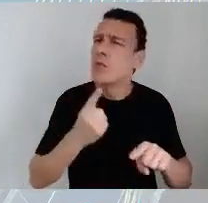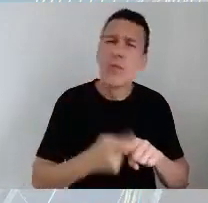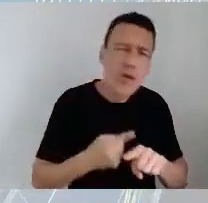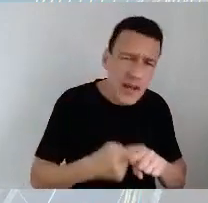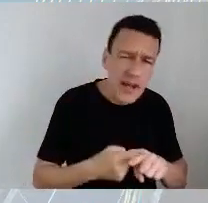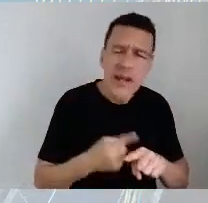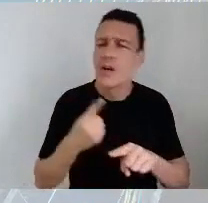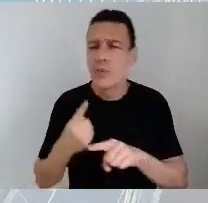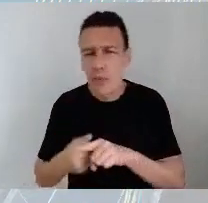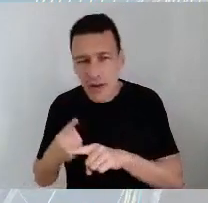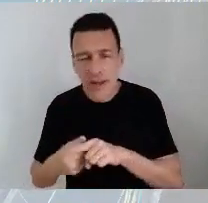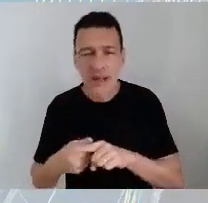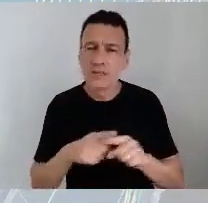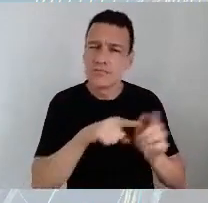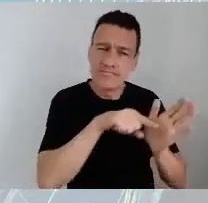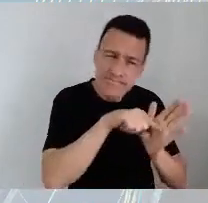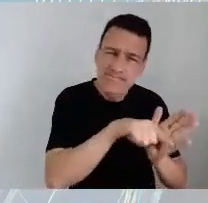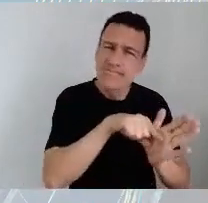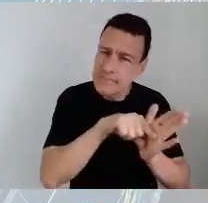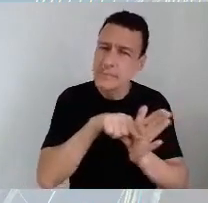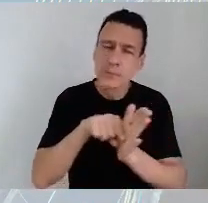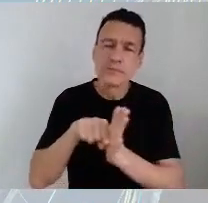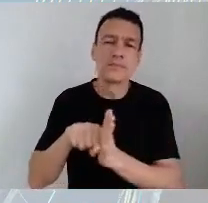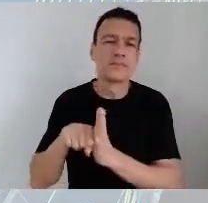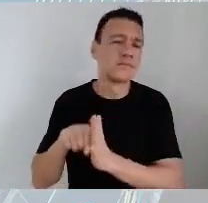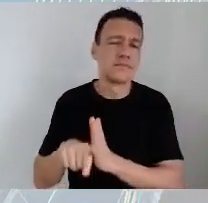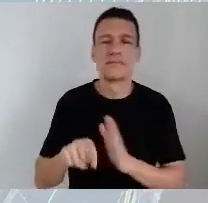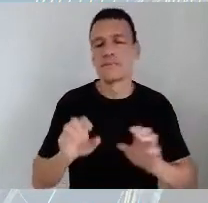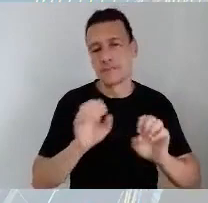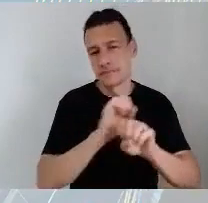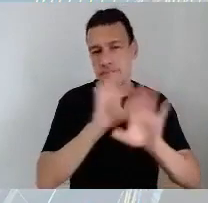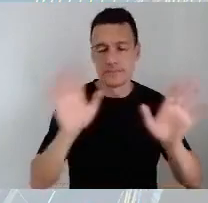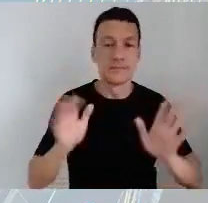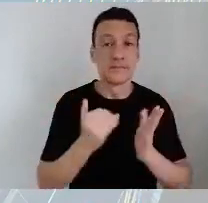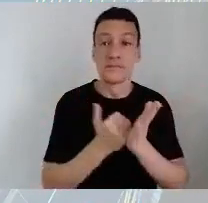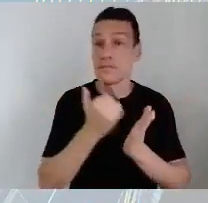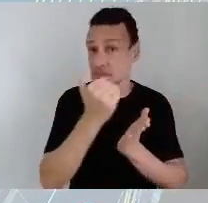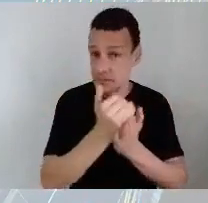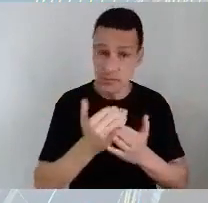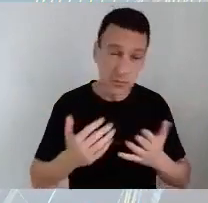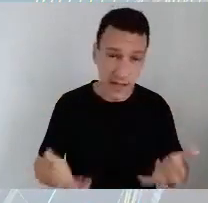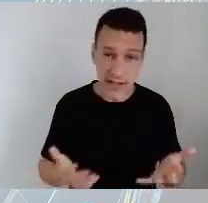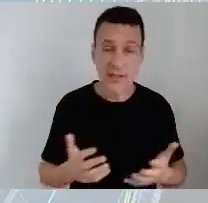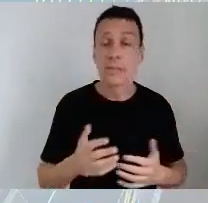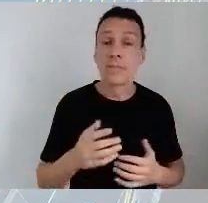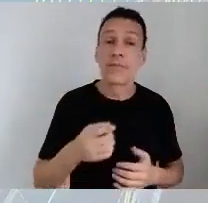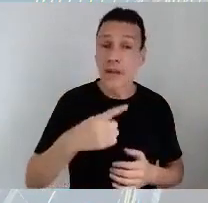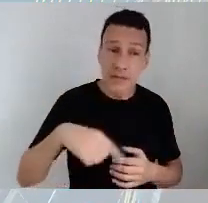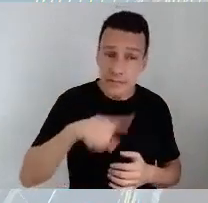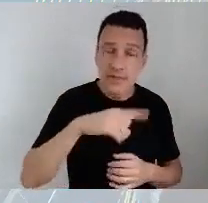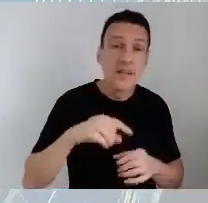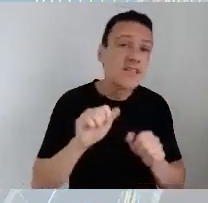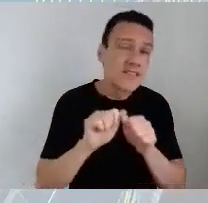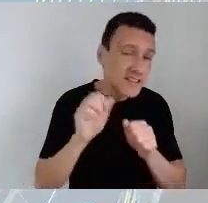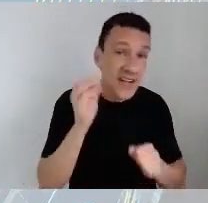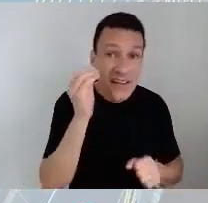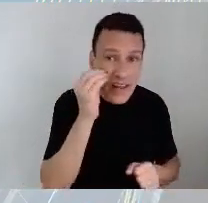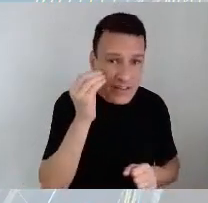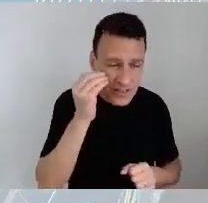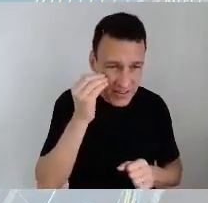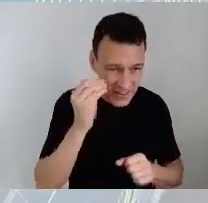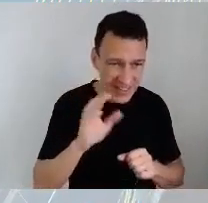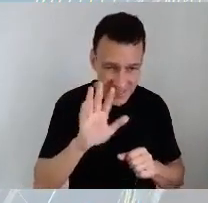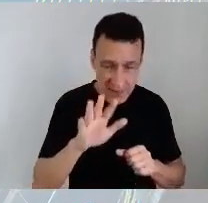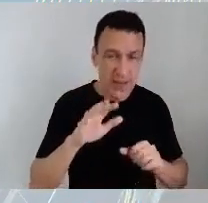validade para além dos testes, né, que geram métricas, testes também